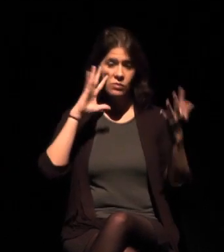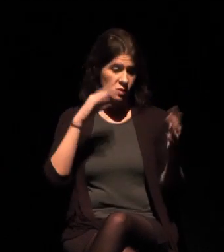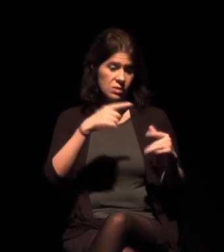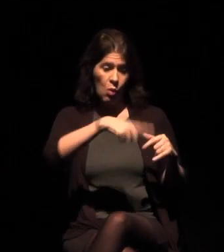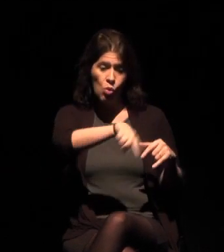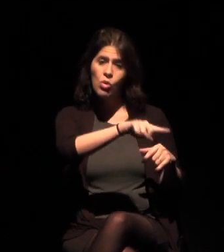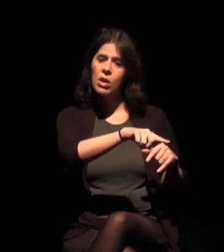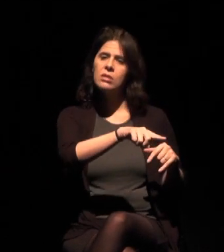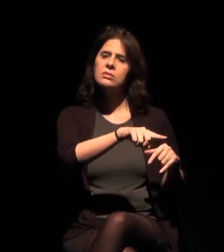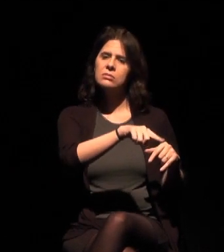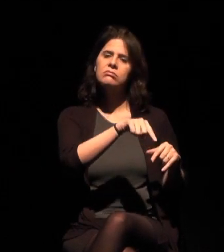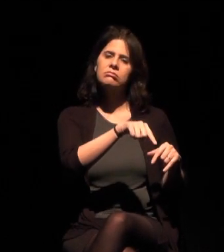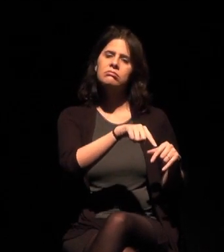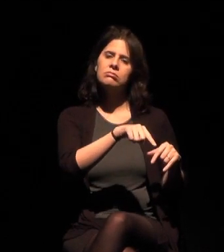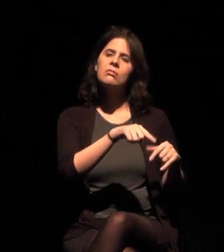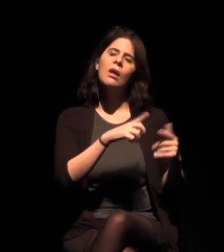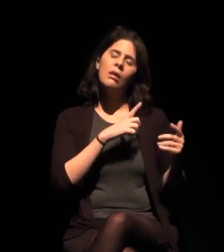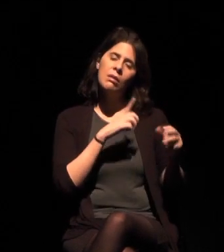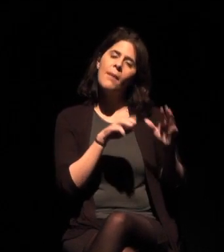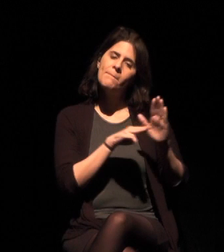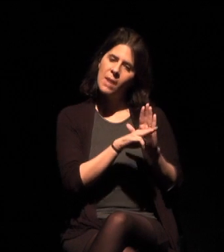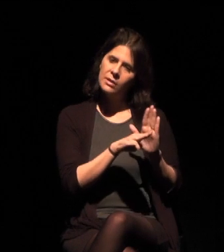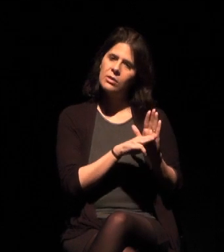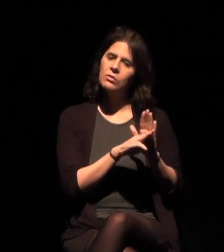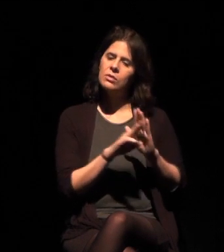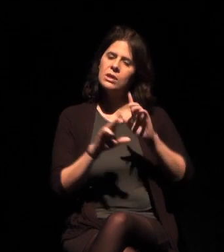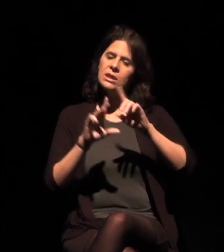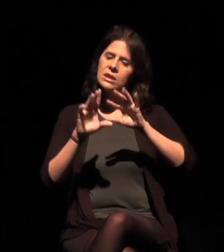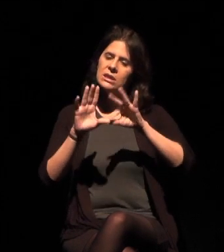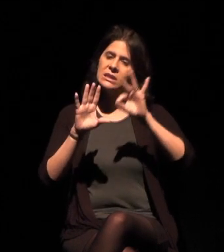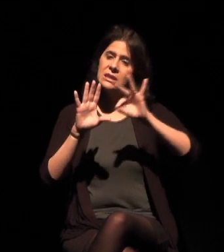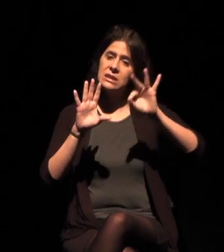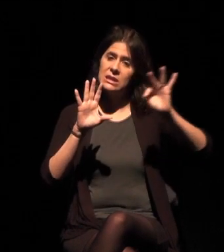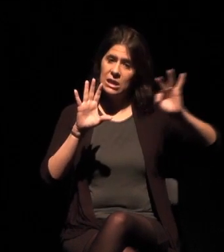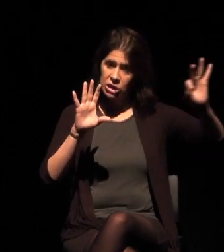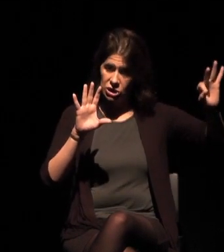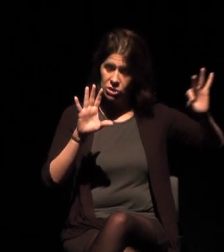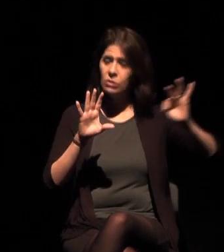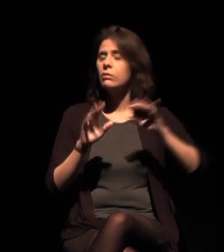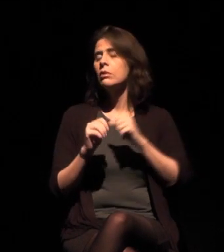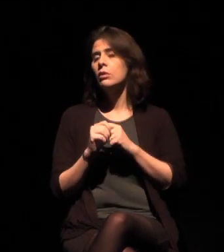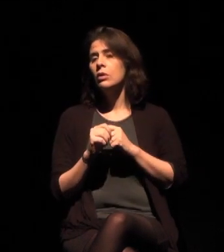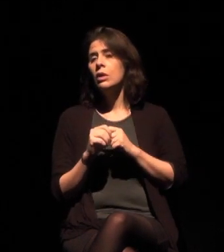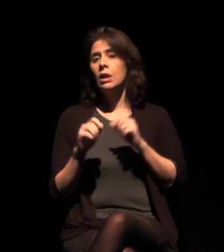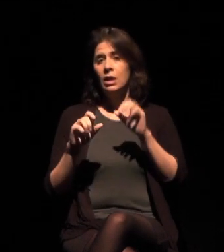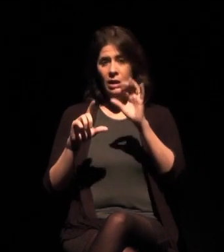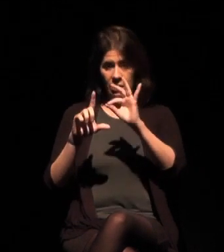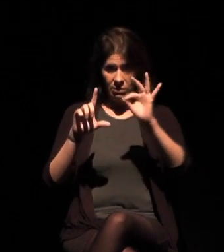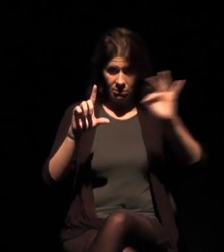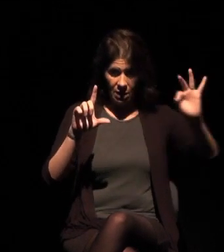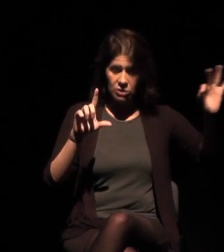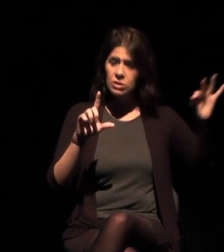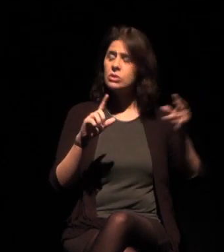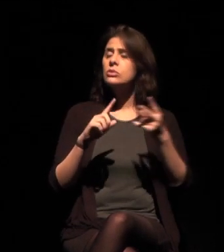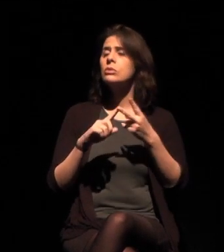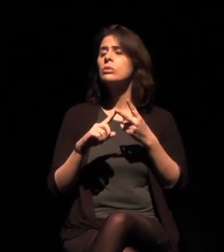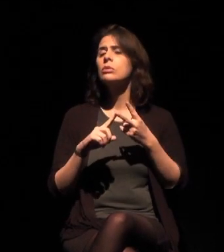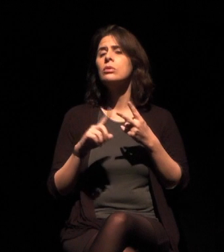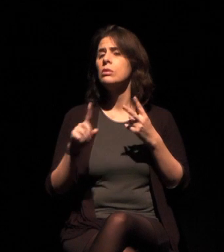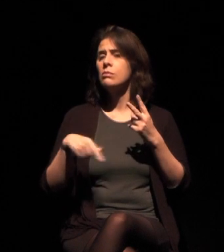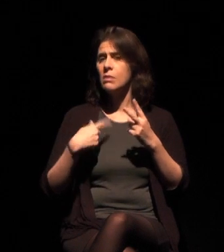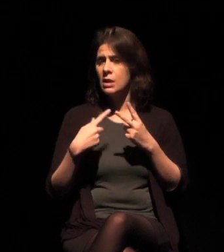que usam métodos estatísticos muito da estatística é usado que usam métodos que procuram